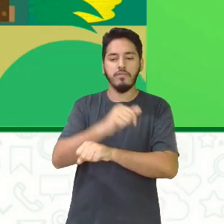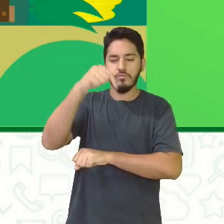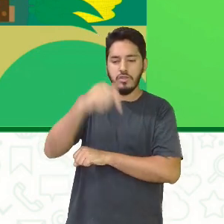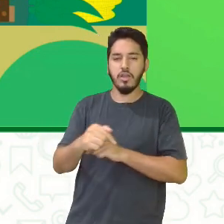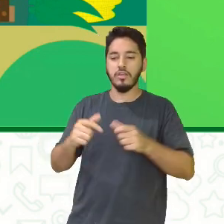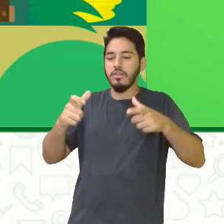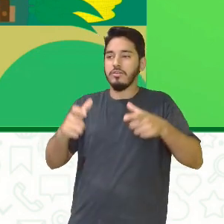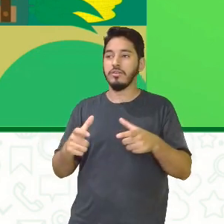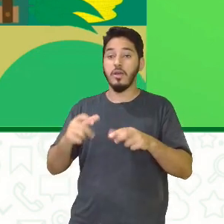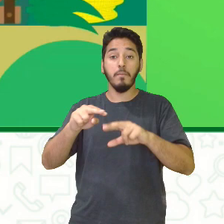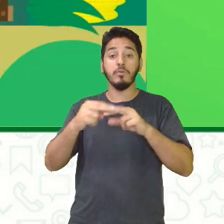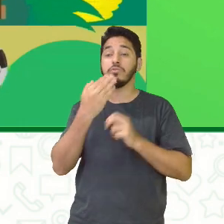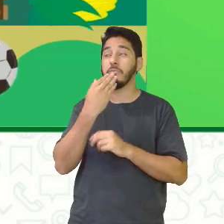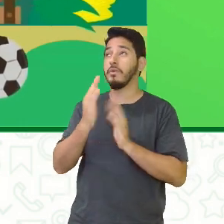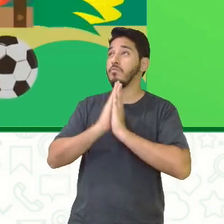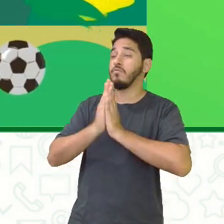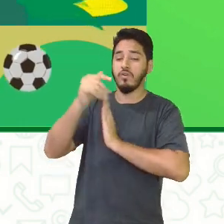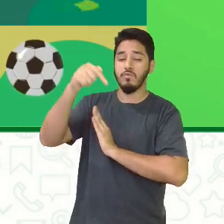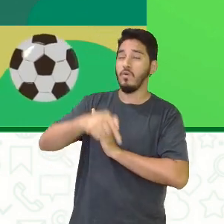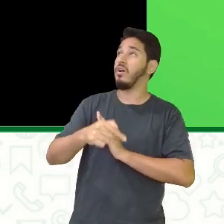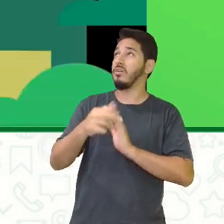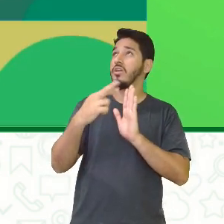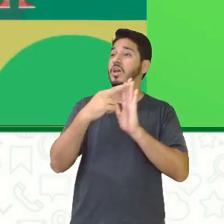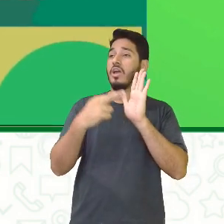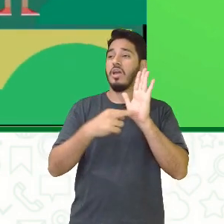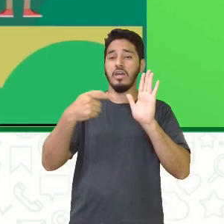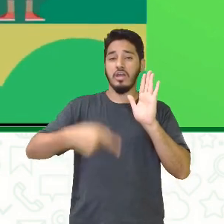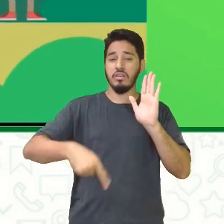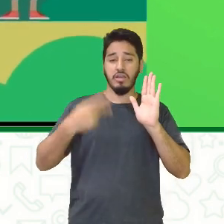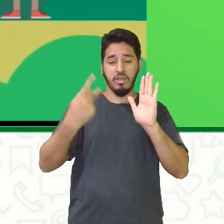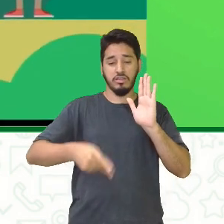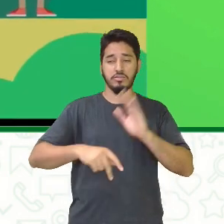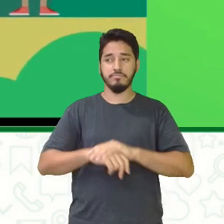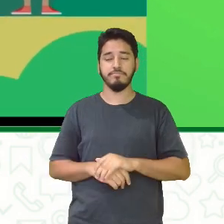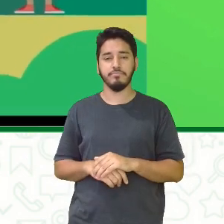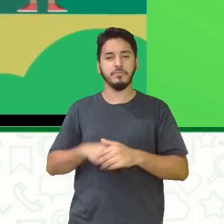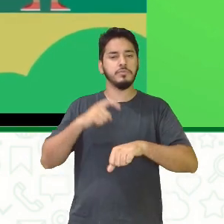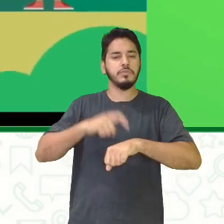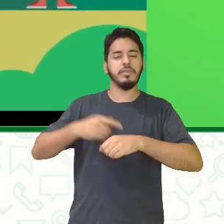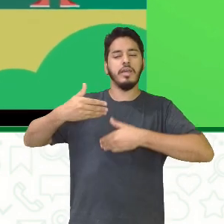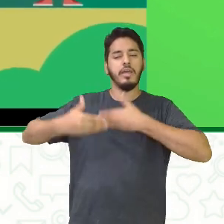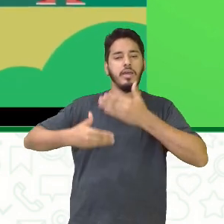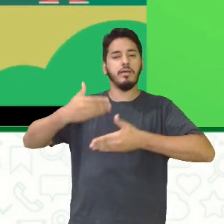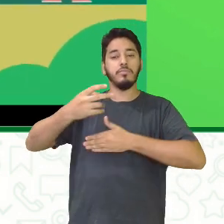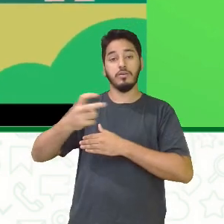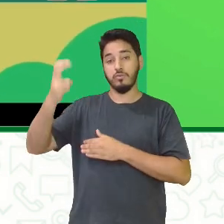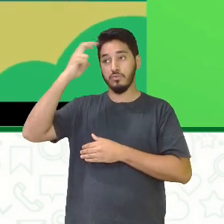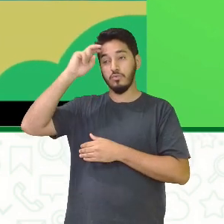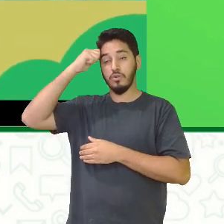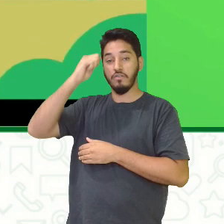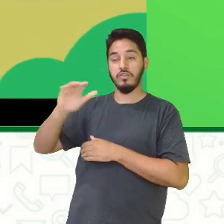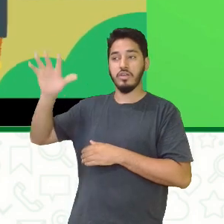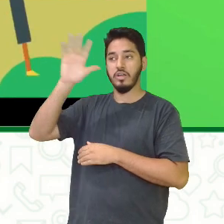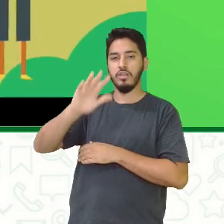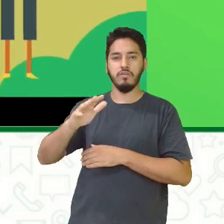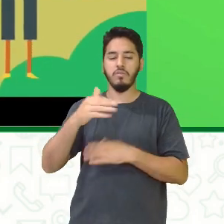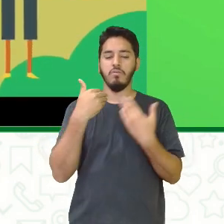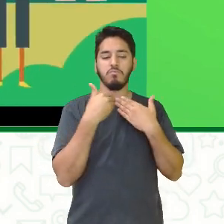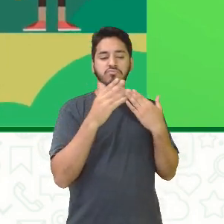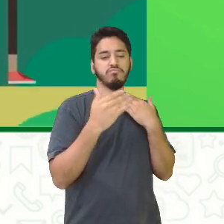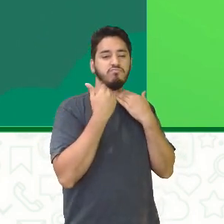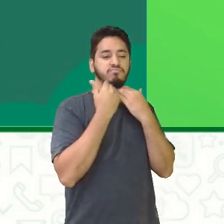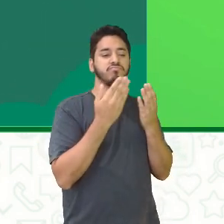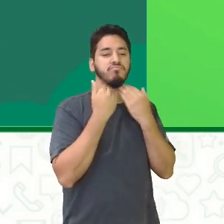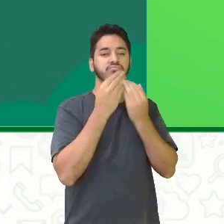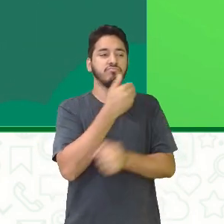isso, solicitam a regularização dessas terras. Por muito tempo, a cultura africana foi desprezada pelos povos brancos,